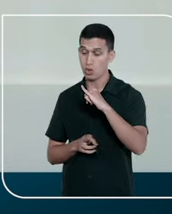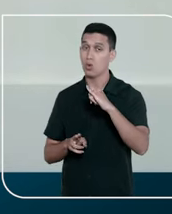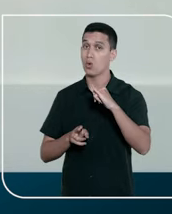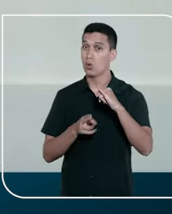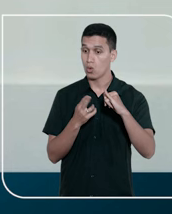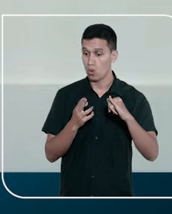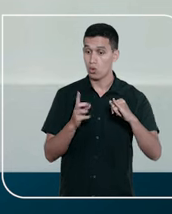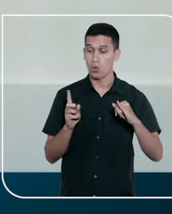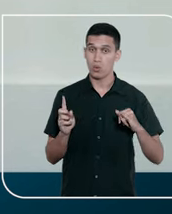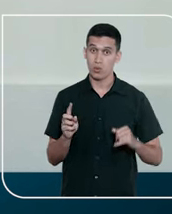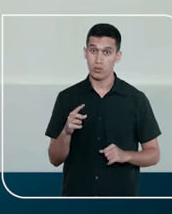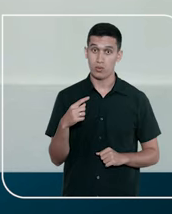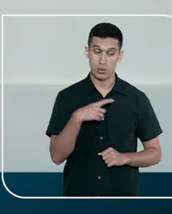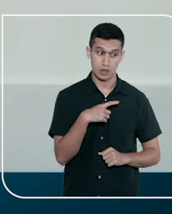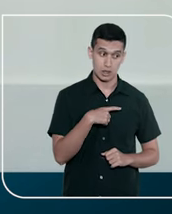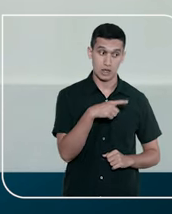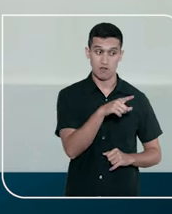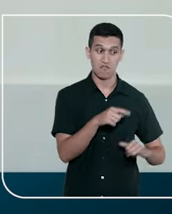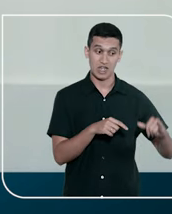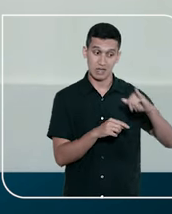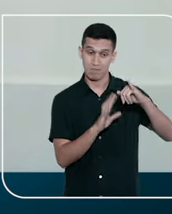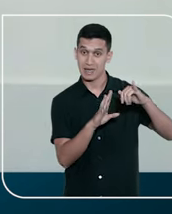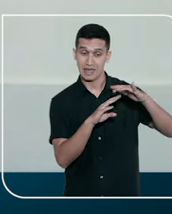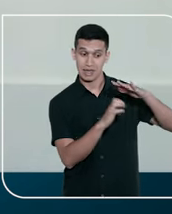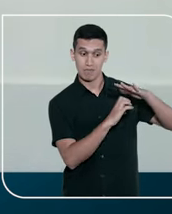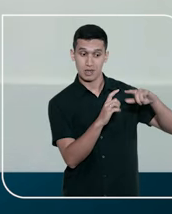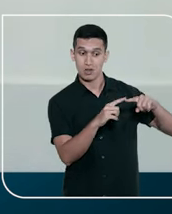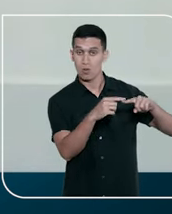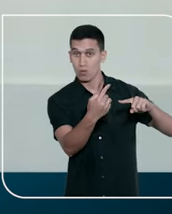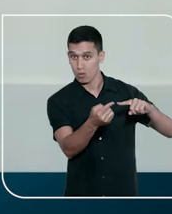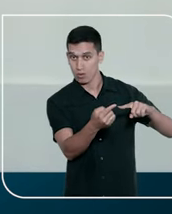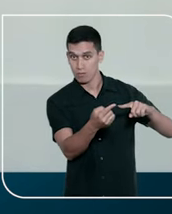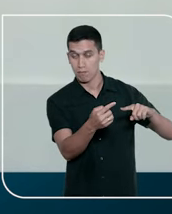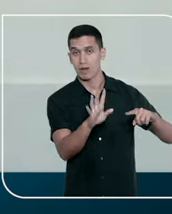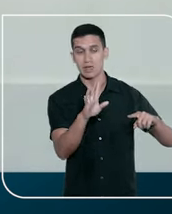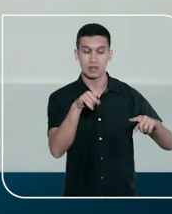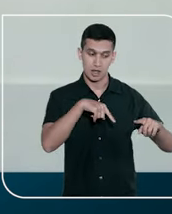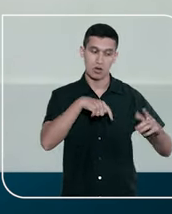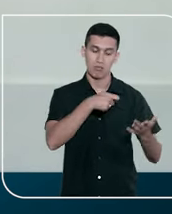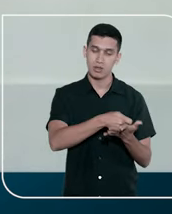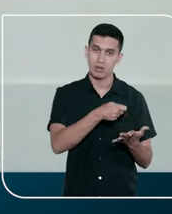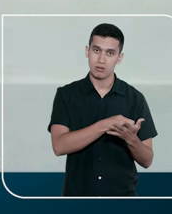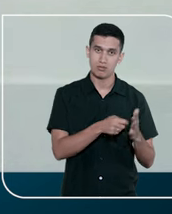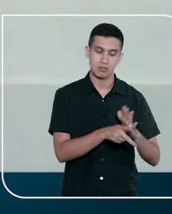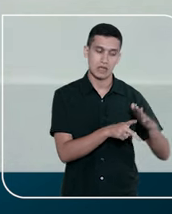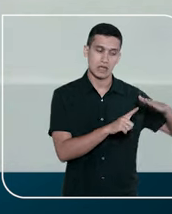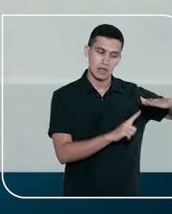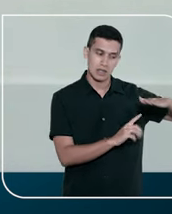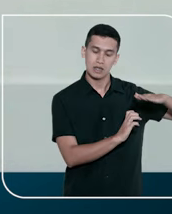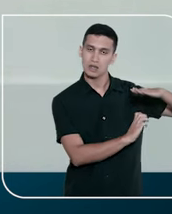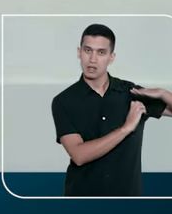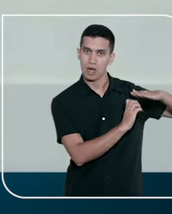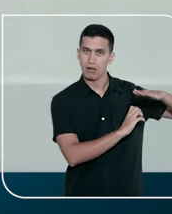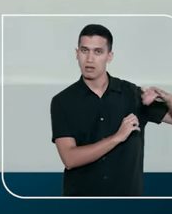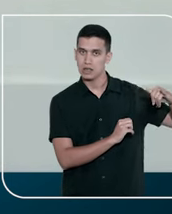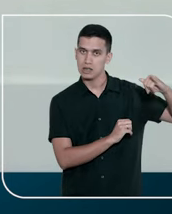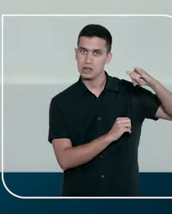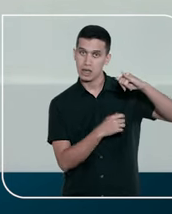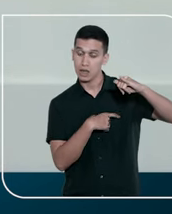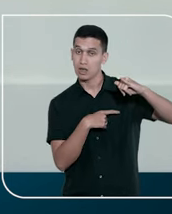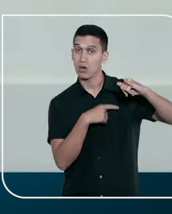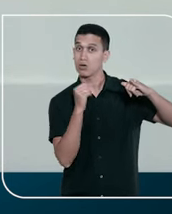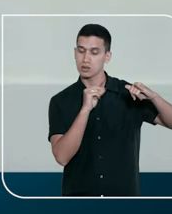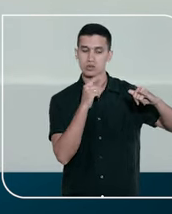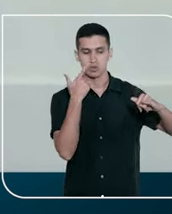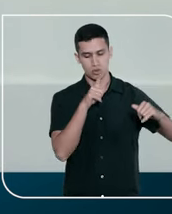viajar numa companhia congênere, ou seja, é uma obrigação da companhia aérea, numa hipótese como essa, de fazer mais uma vez com que o